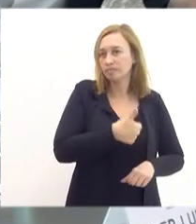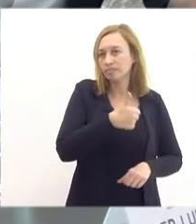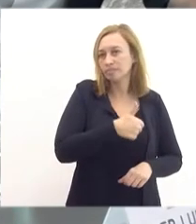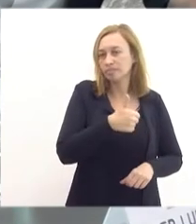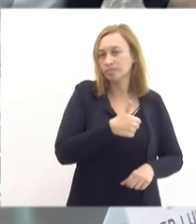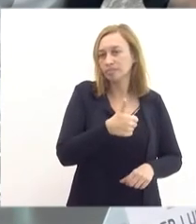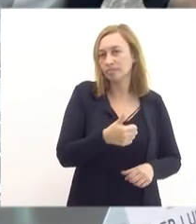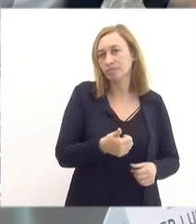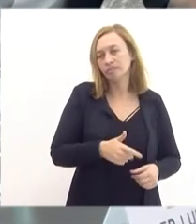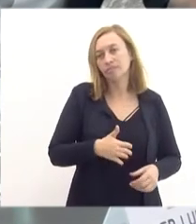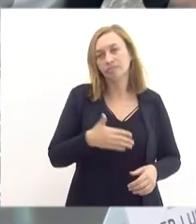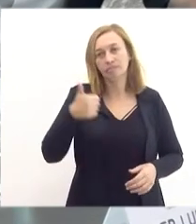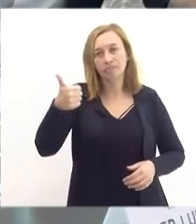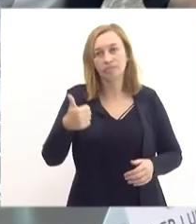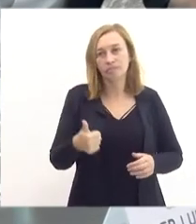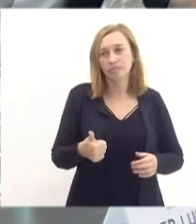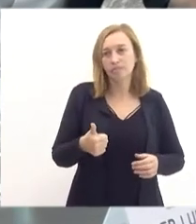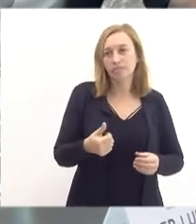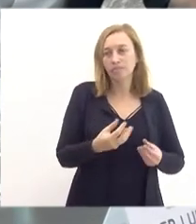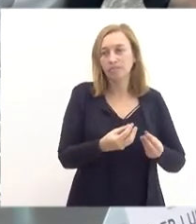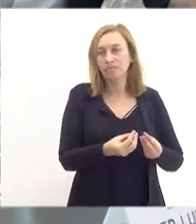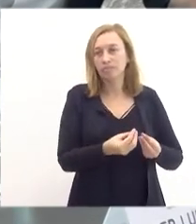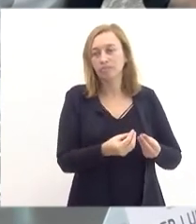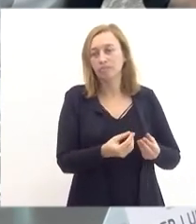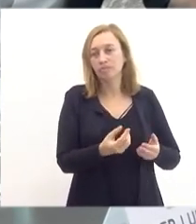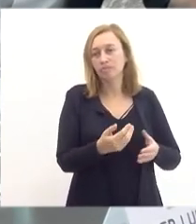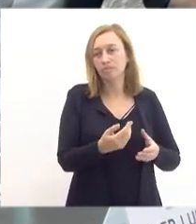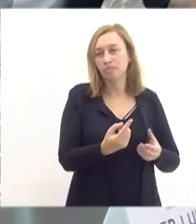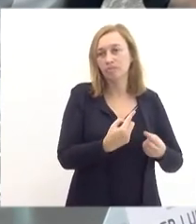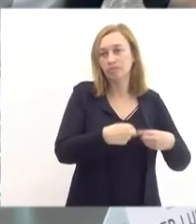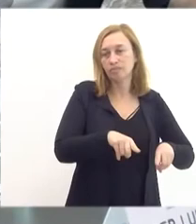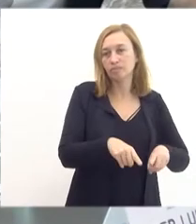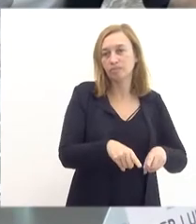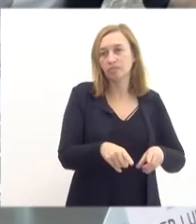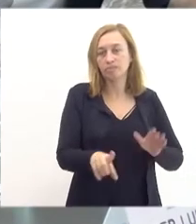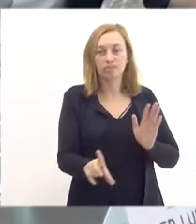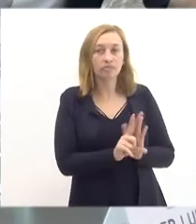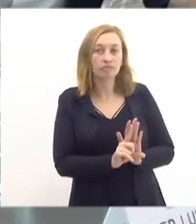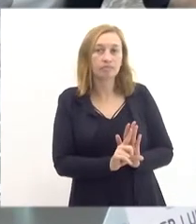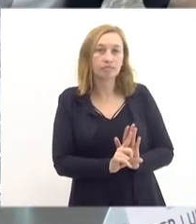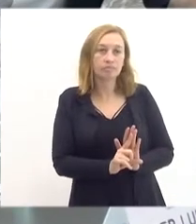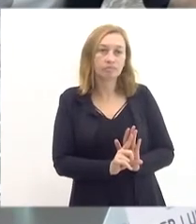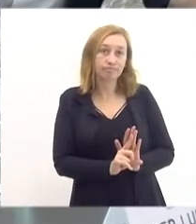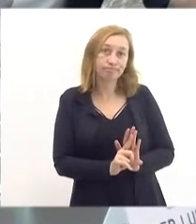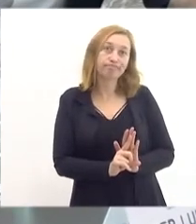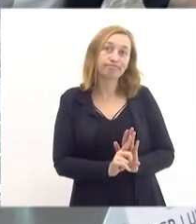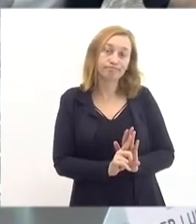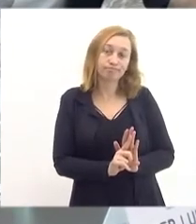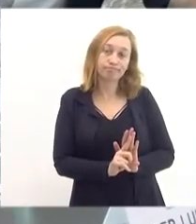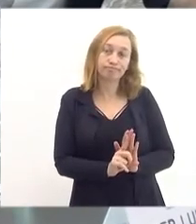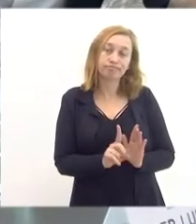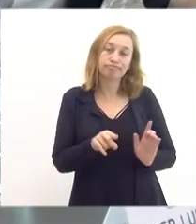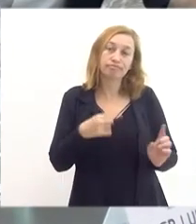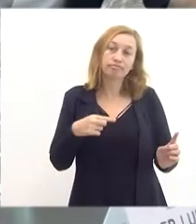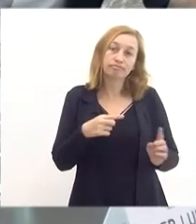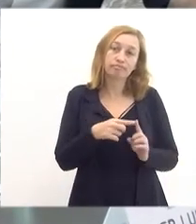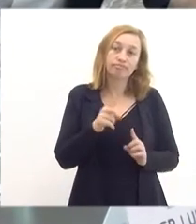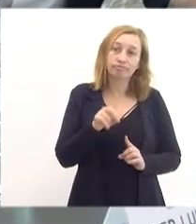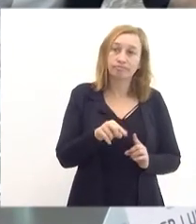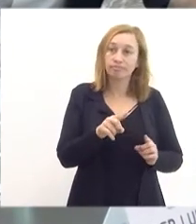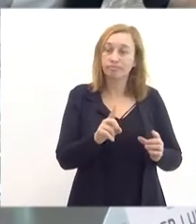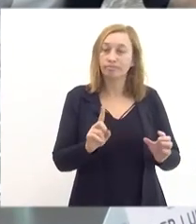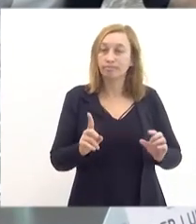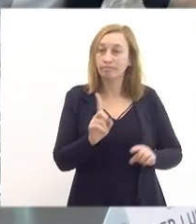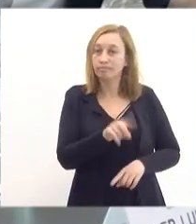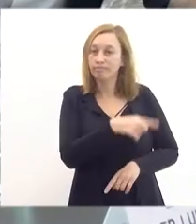é melhor votar contra a lei, porque você não precisa ser a favor. Seria, porque o objetivo disso é a inclusão da